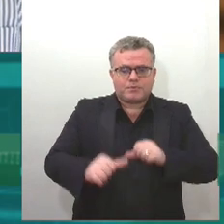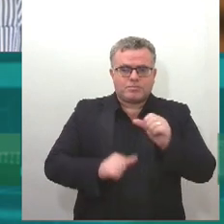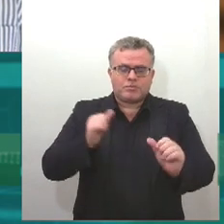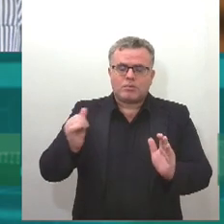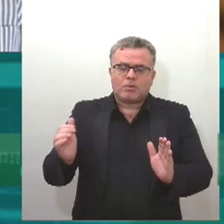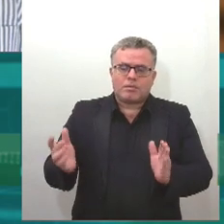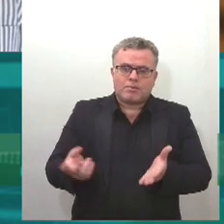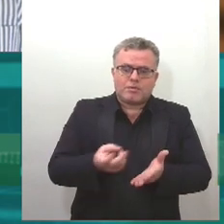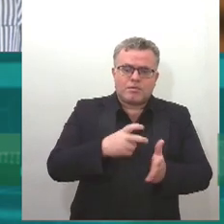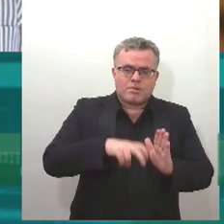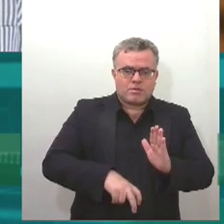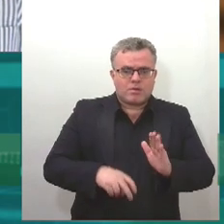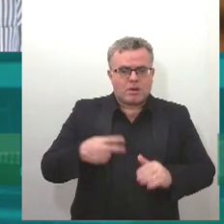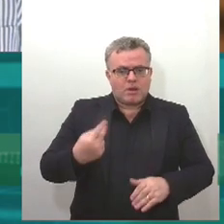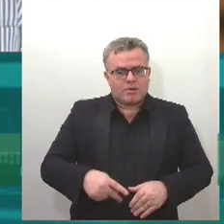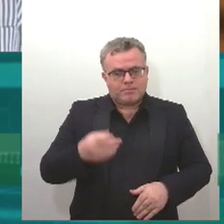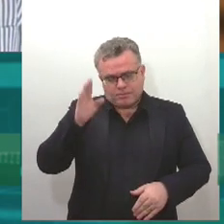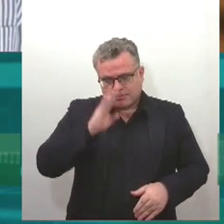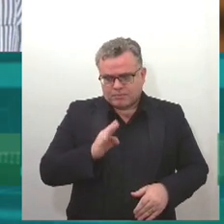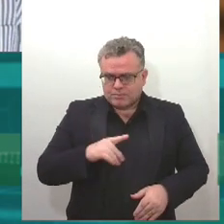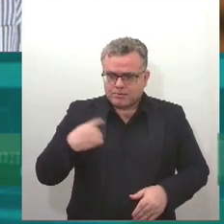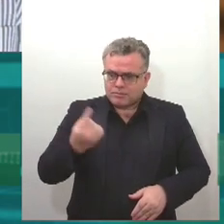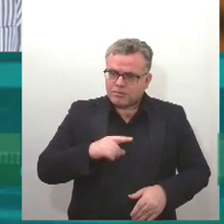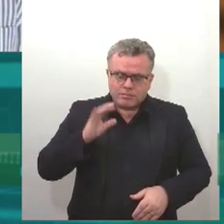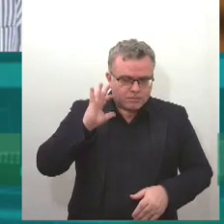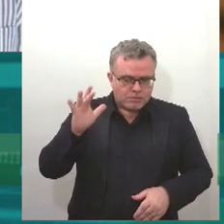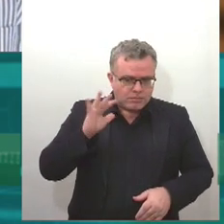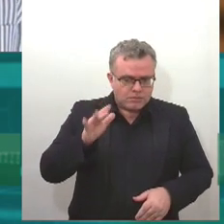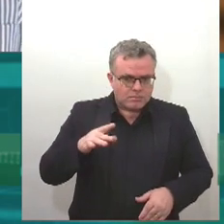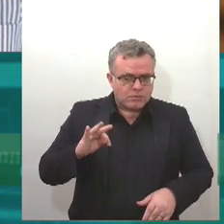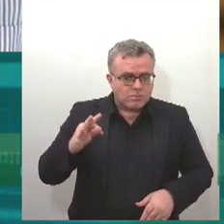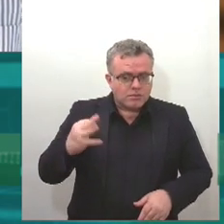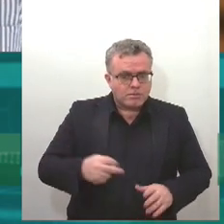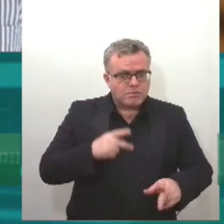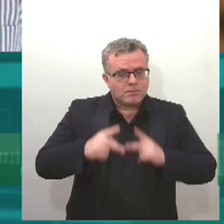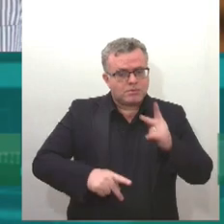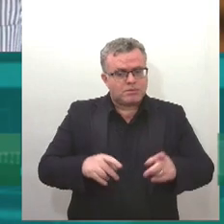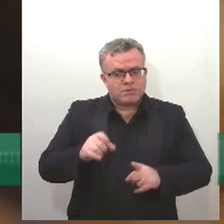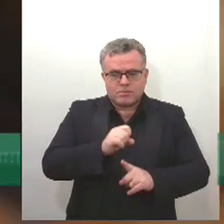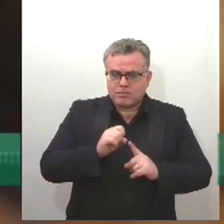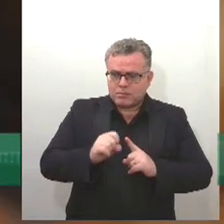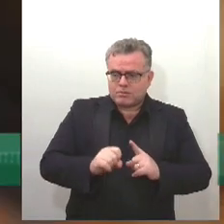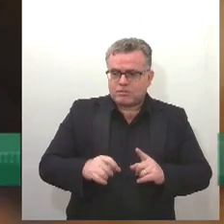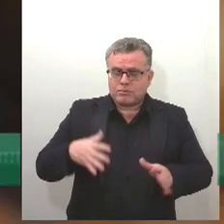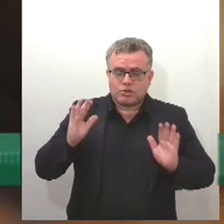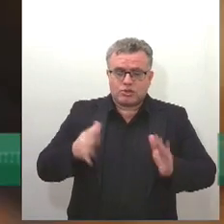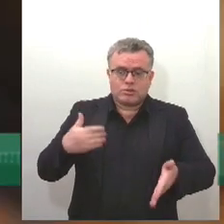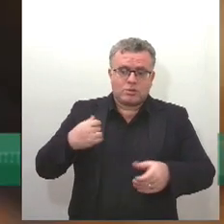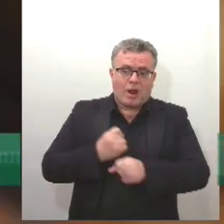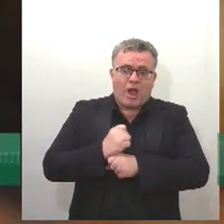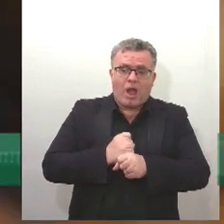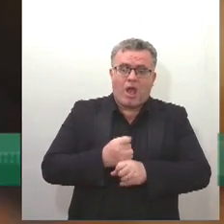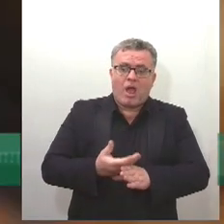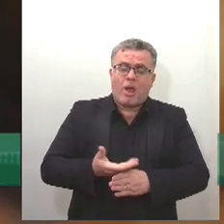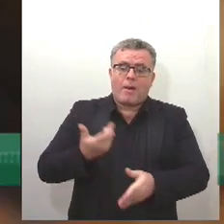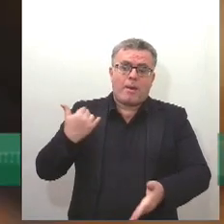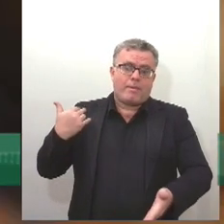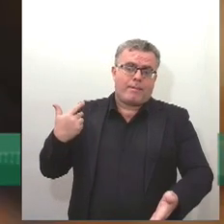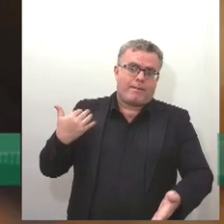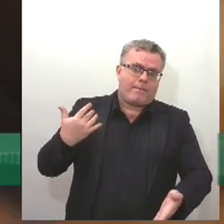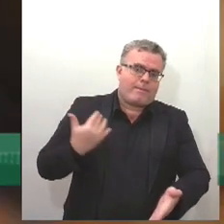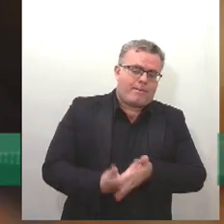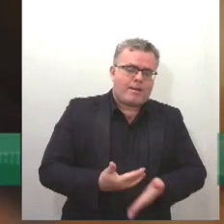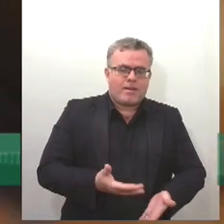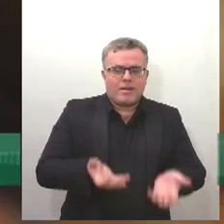do Brasil é um sonho de toda a sociedade há décadas alguma coisa precisava ser feita e está sendo